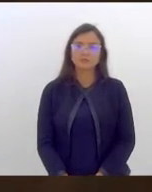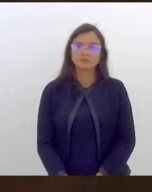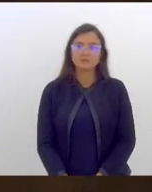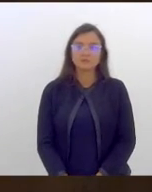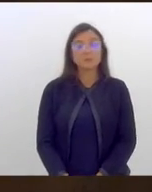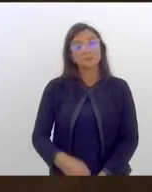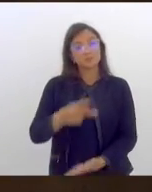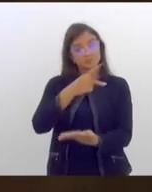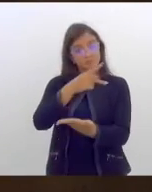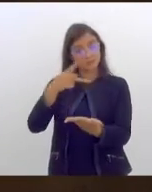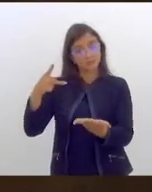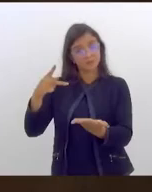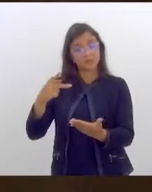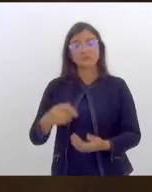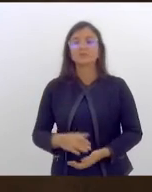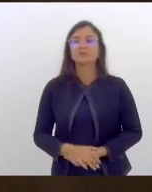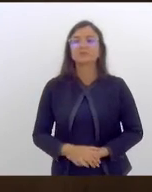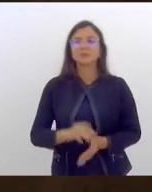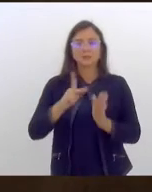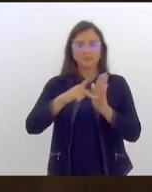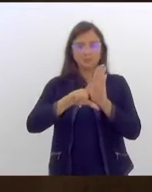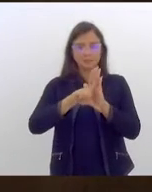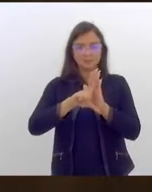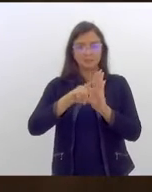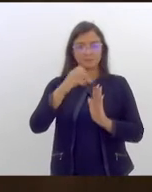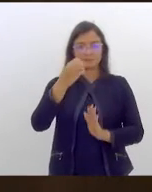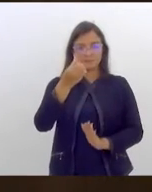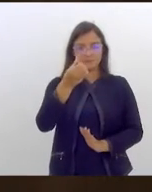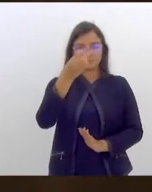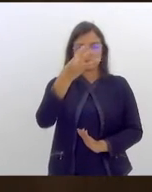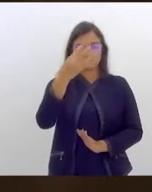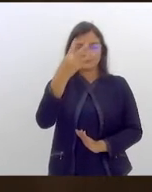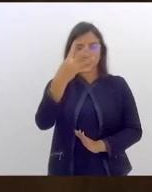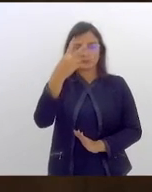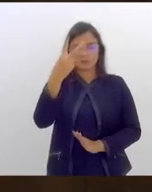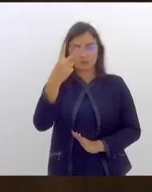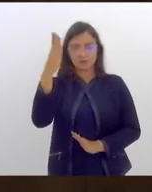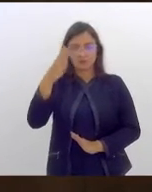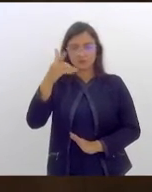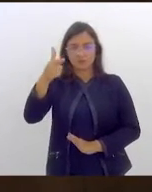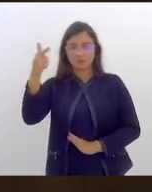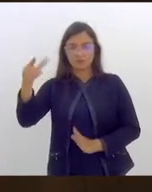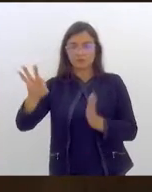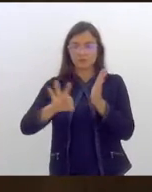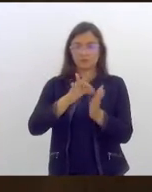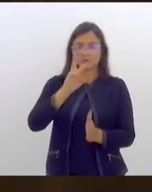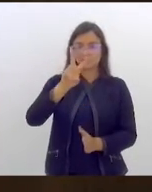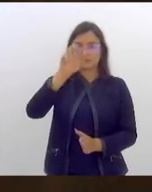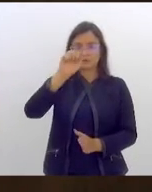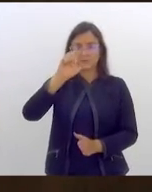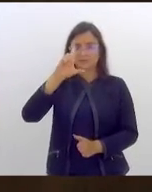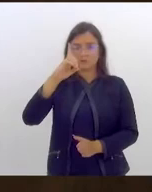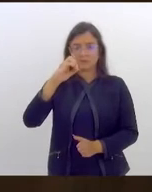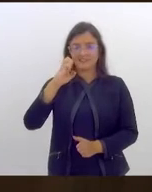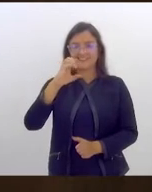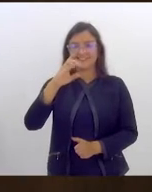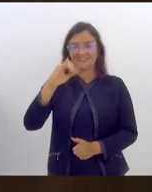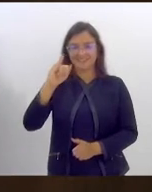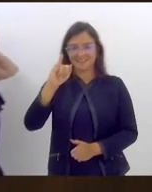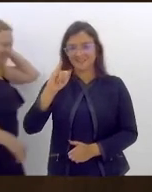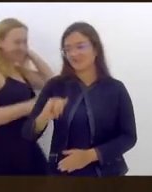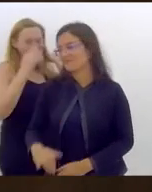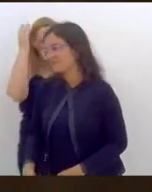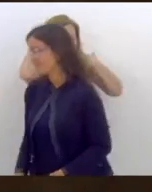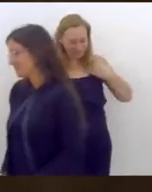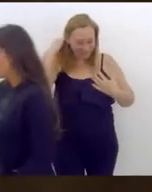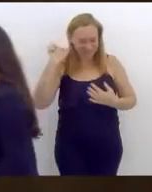senhora Presidente prl 6342 22 de alterei Deputado Valdecir da saúde que